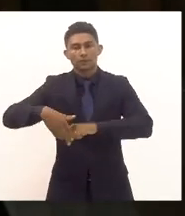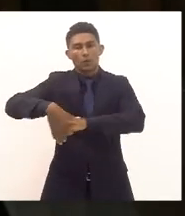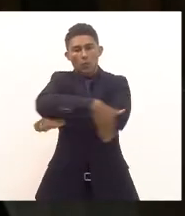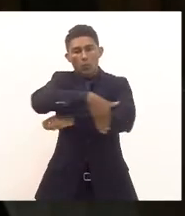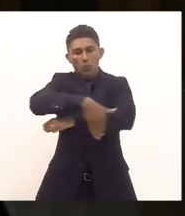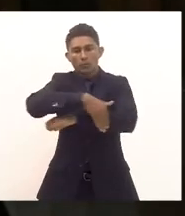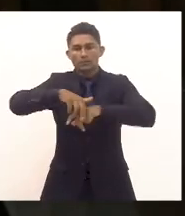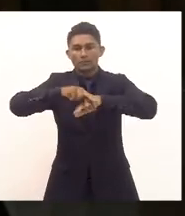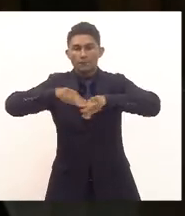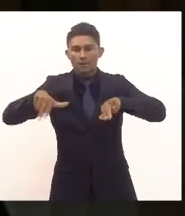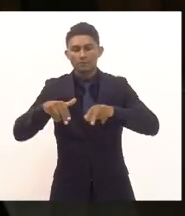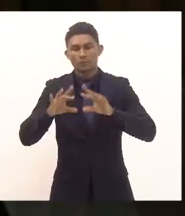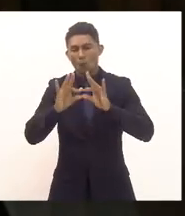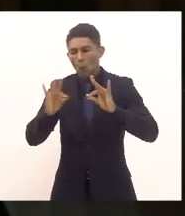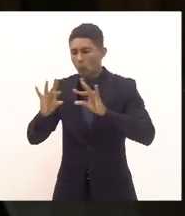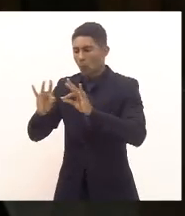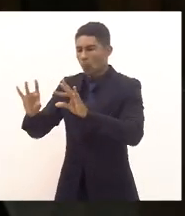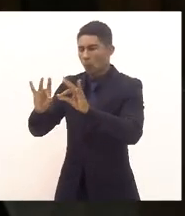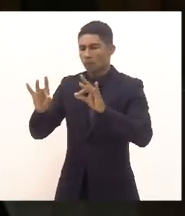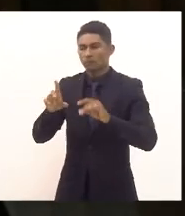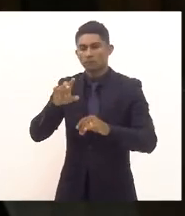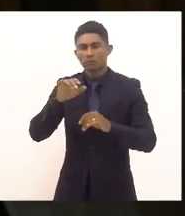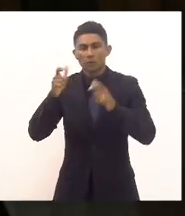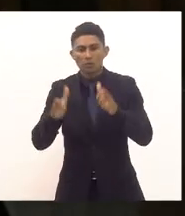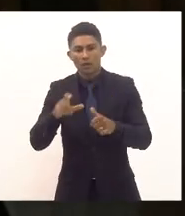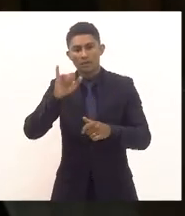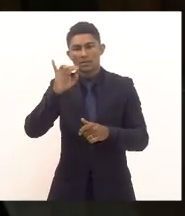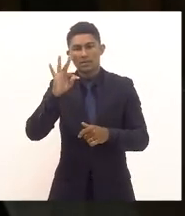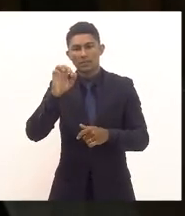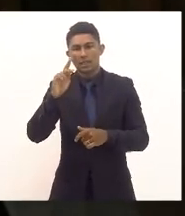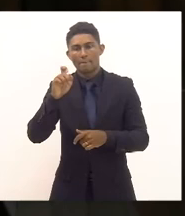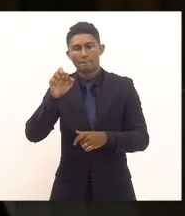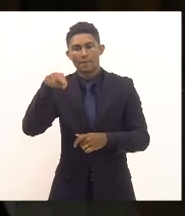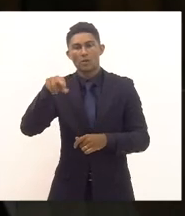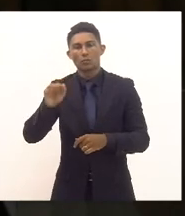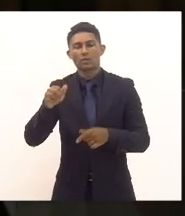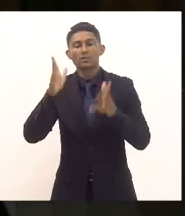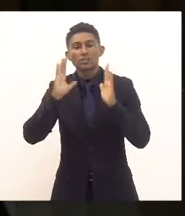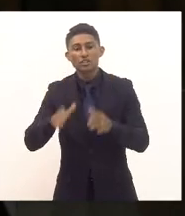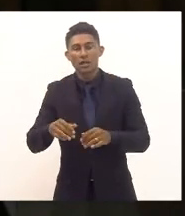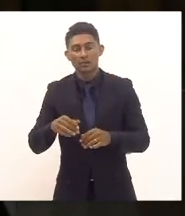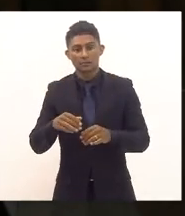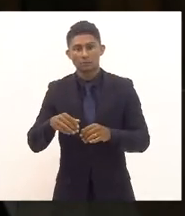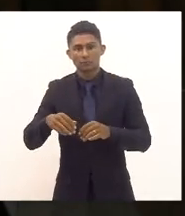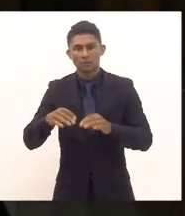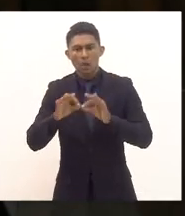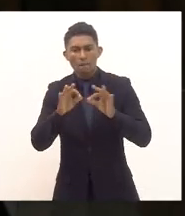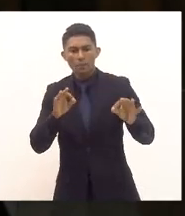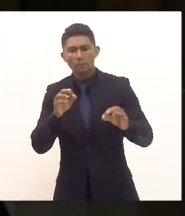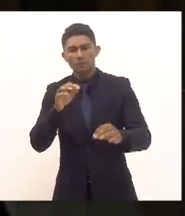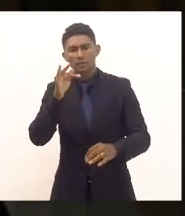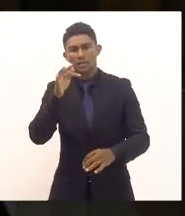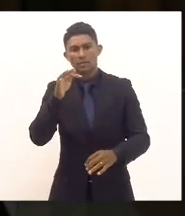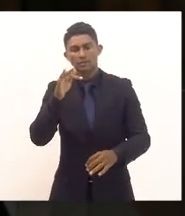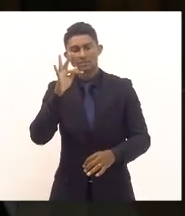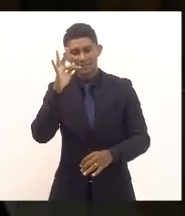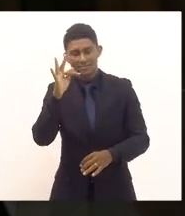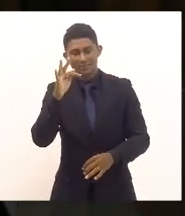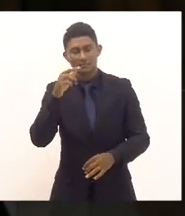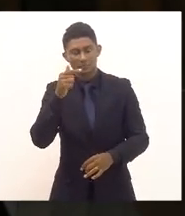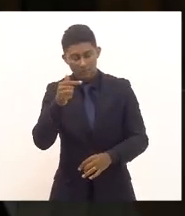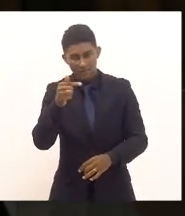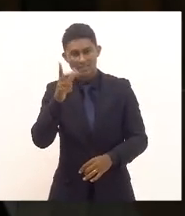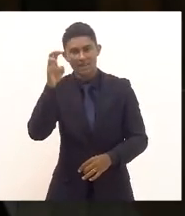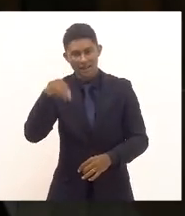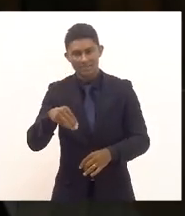recuperar diversas ruas Itaperuna já foram mais de 7 km de asfalto feito e recuperados e